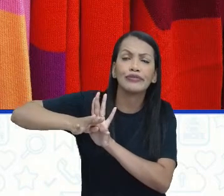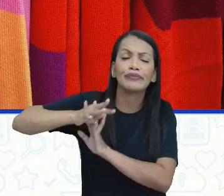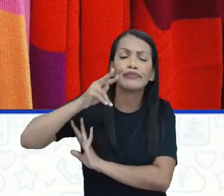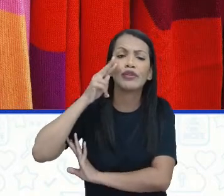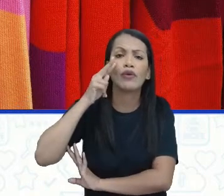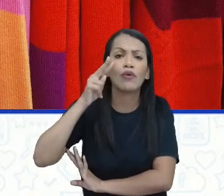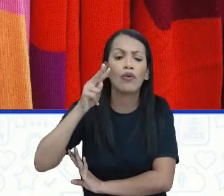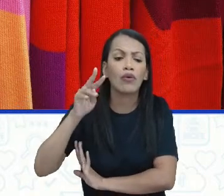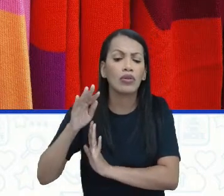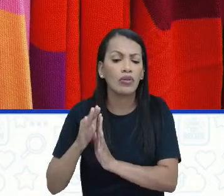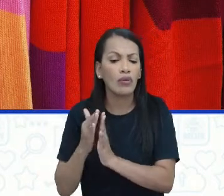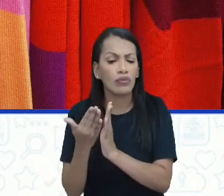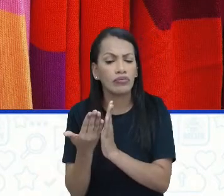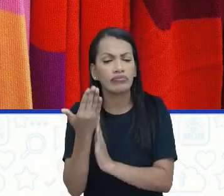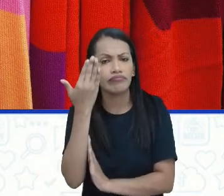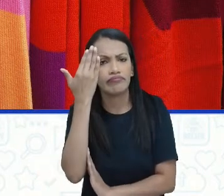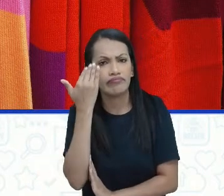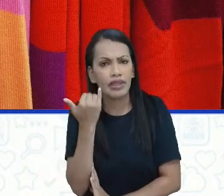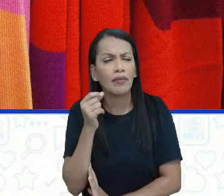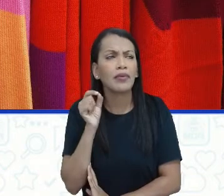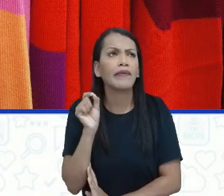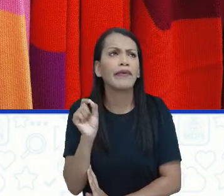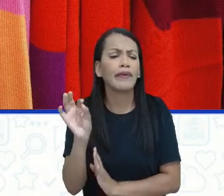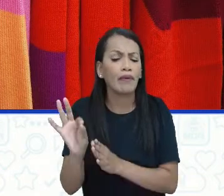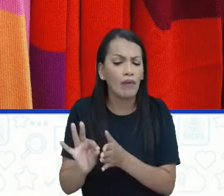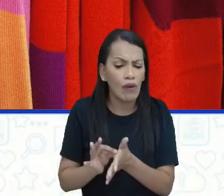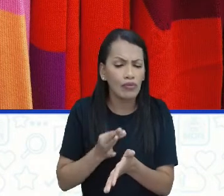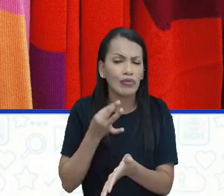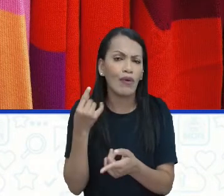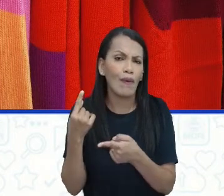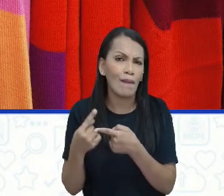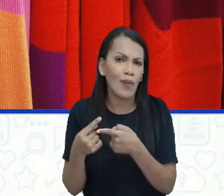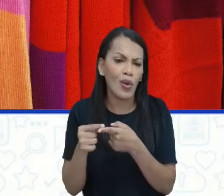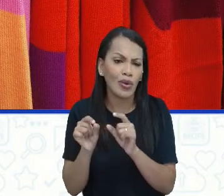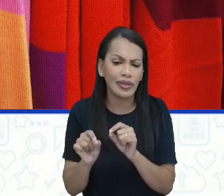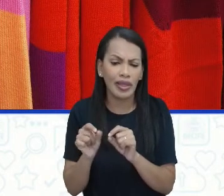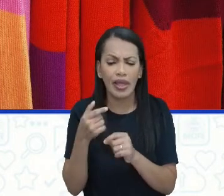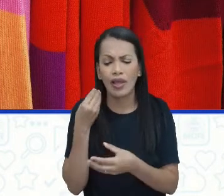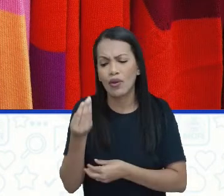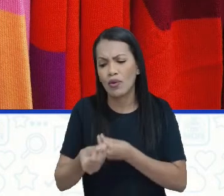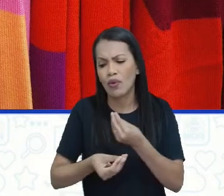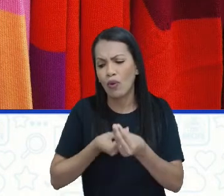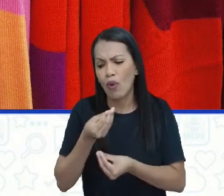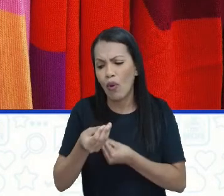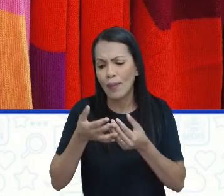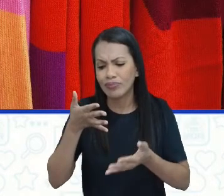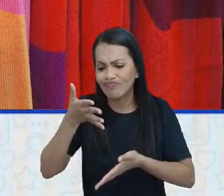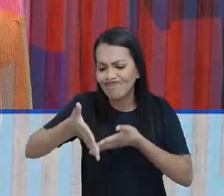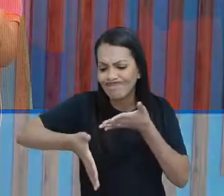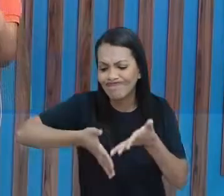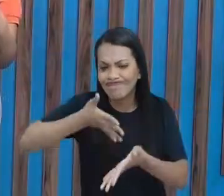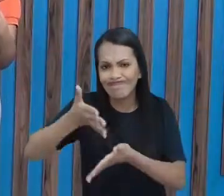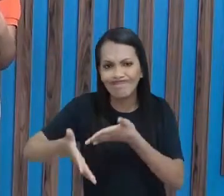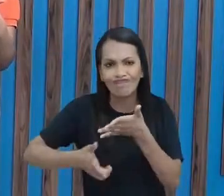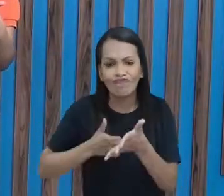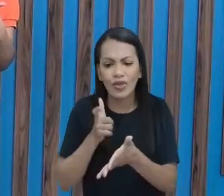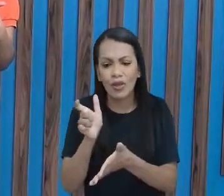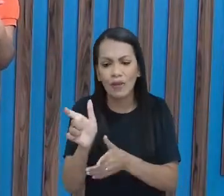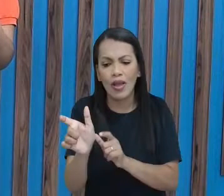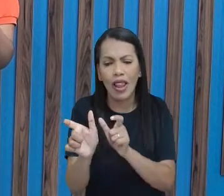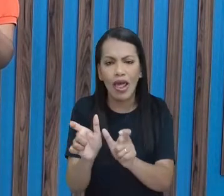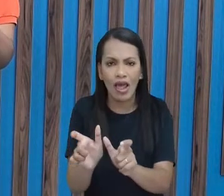um livro e sabe quem foi o autor. Justamente pela forma de conduzir a narrativa, pelas